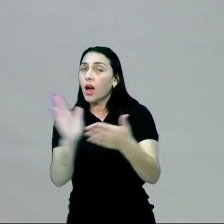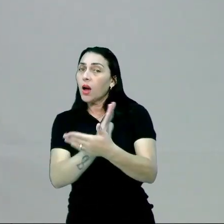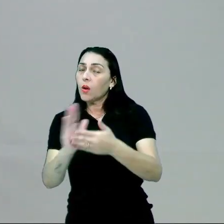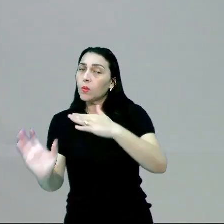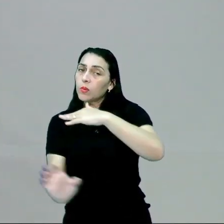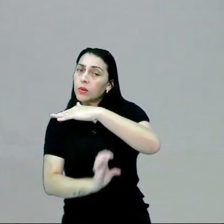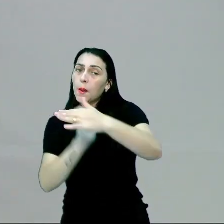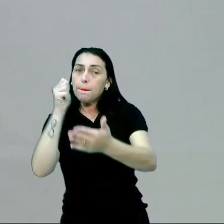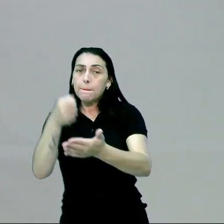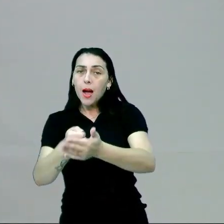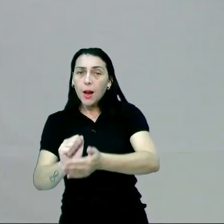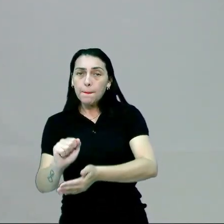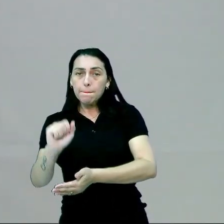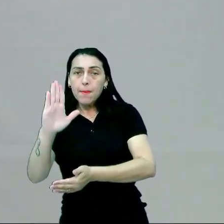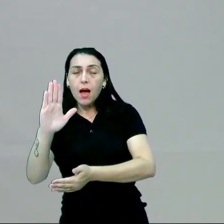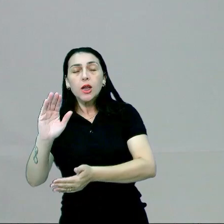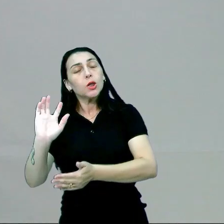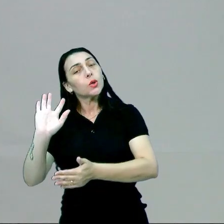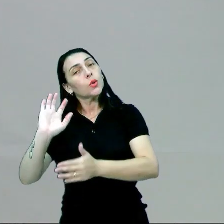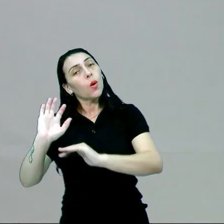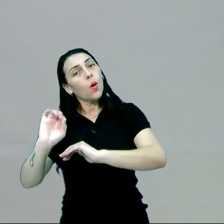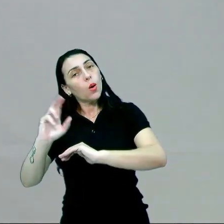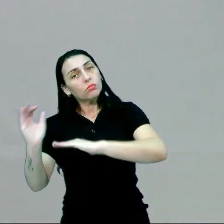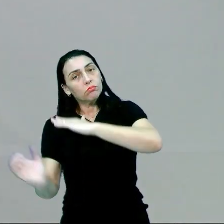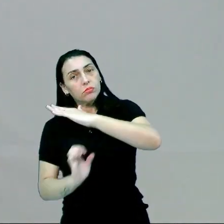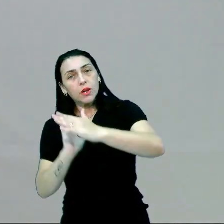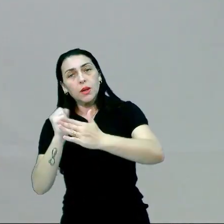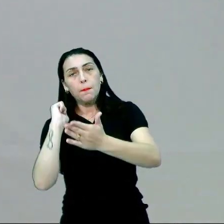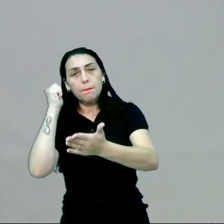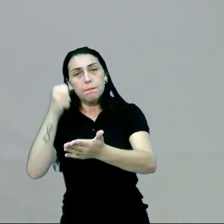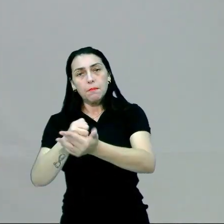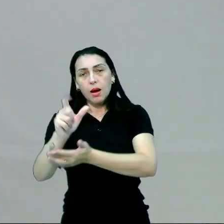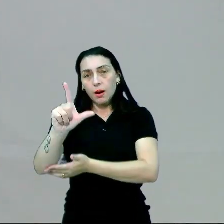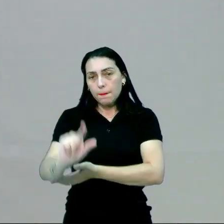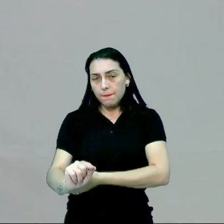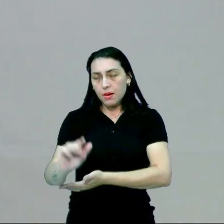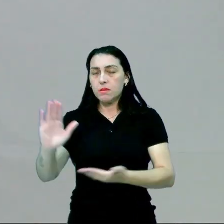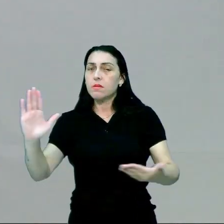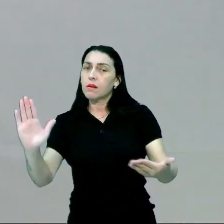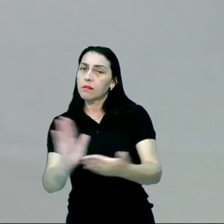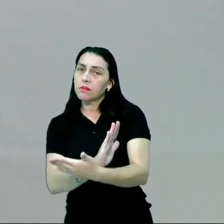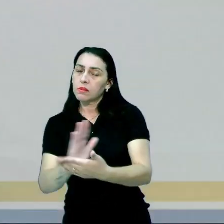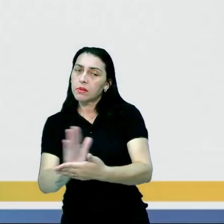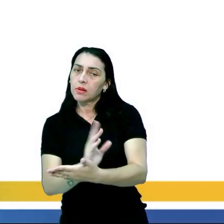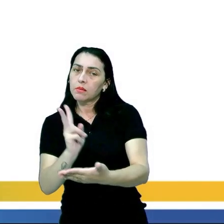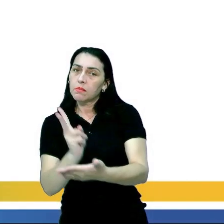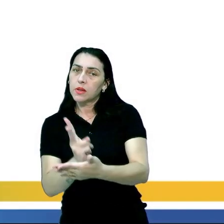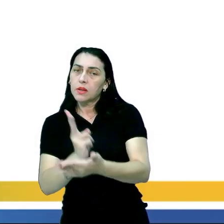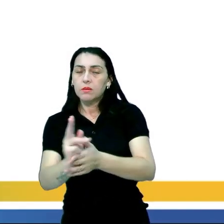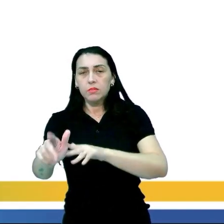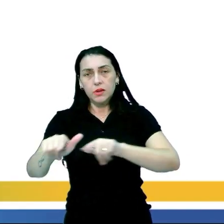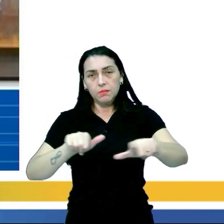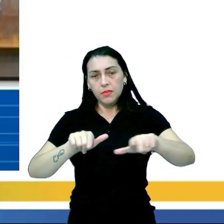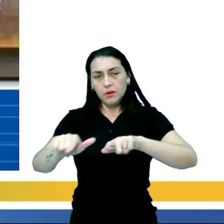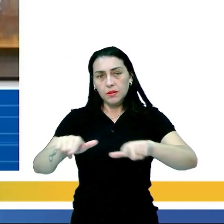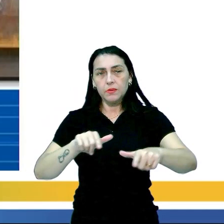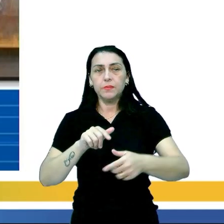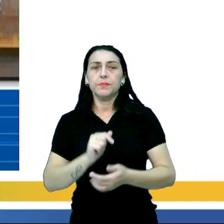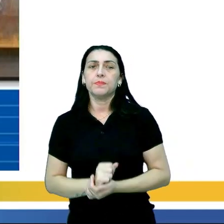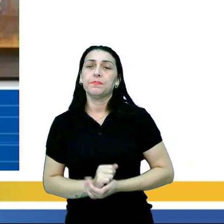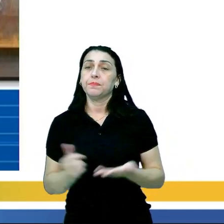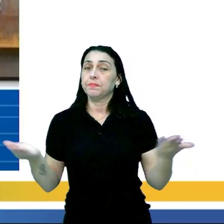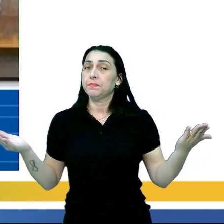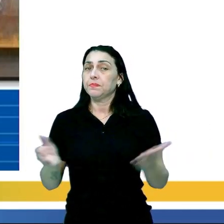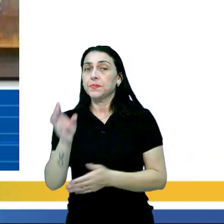empresas pagam mais, outras empresas pagam menos, às vezes pelo mesmo trabalho.